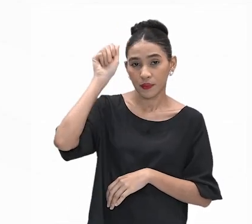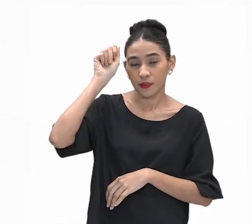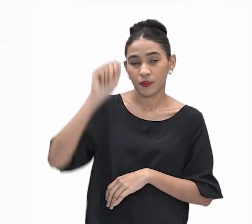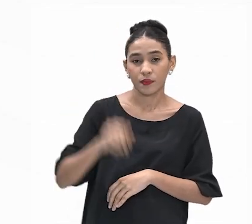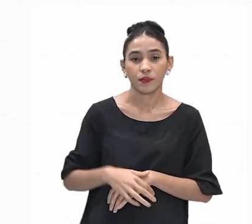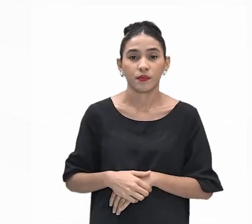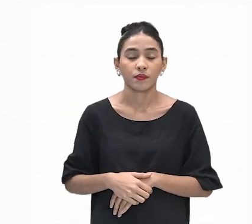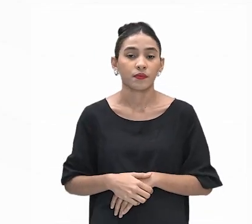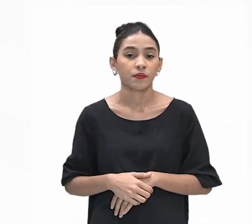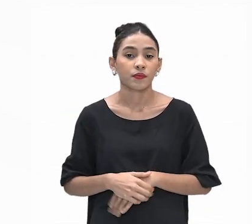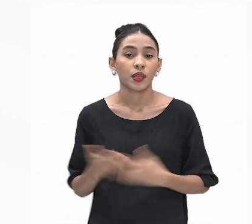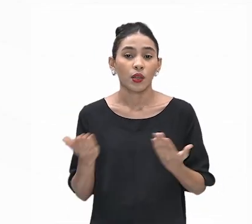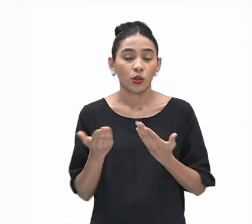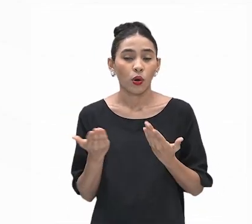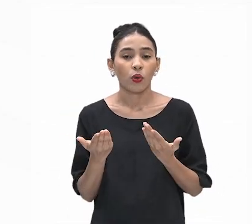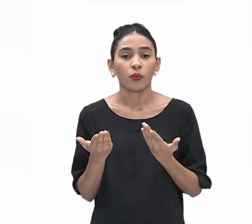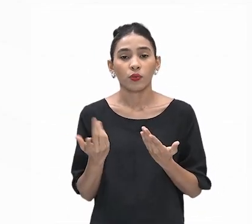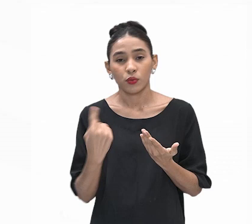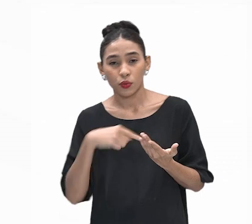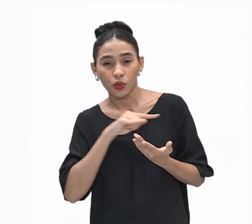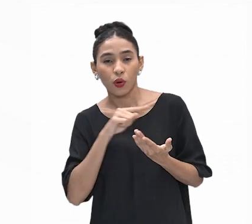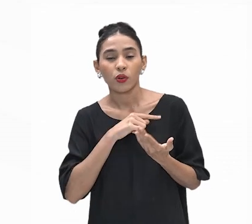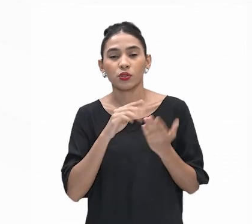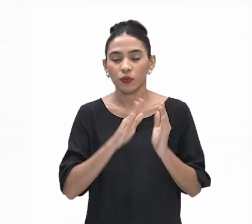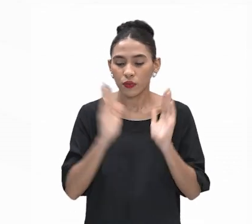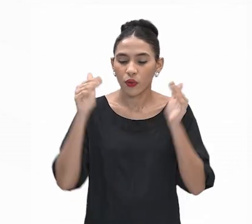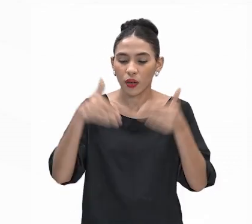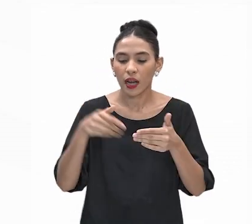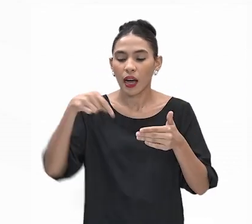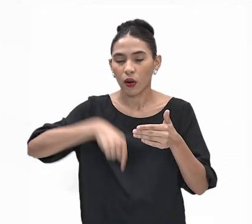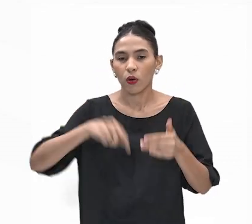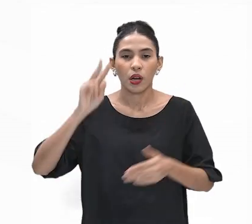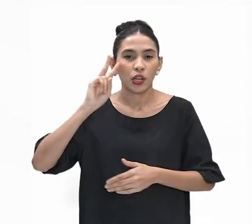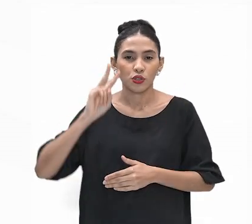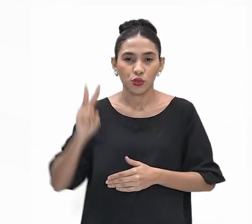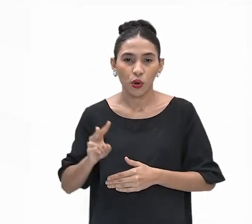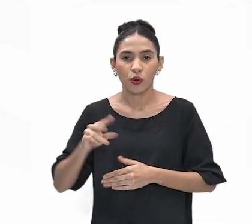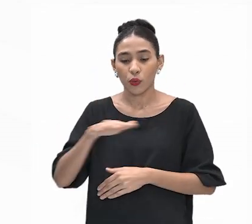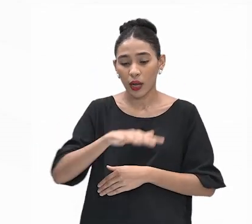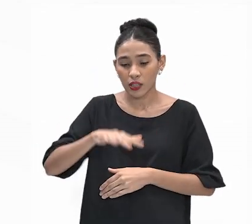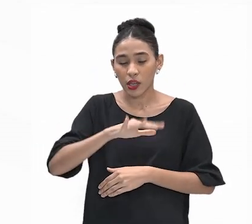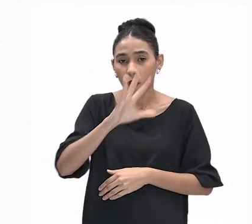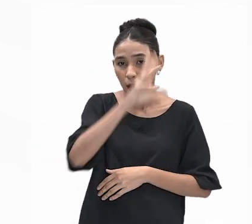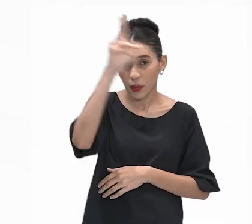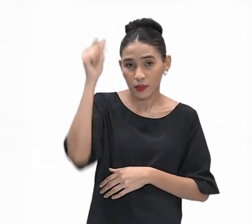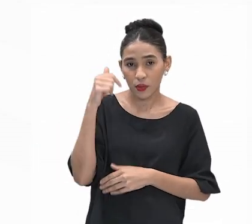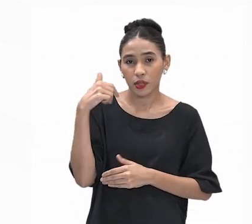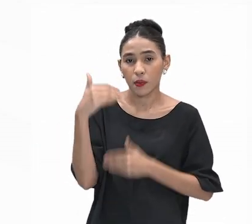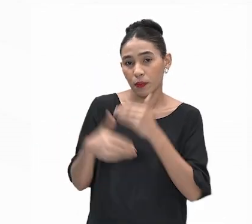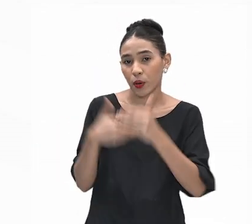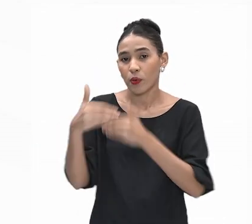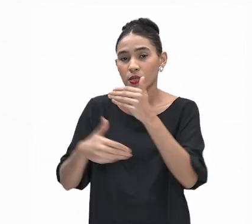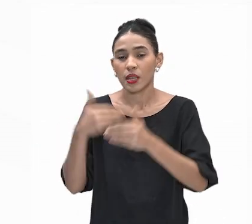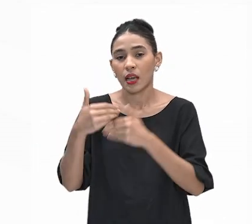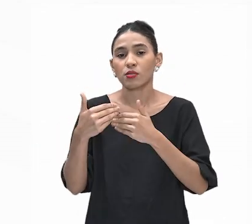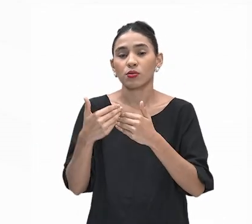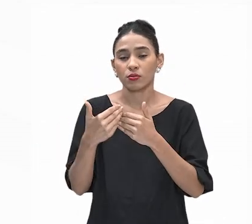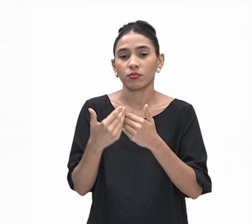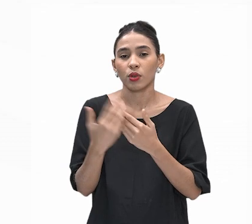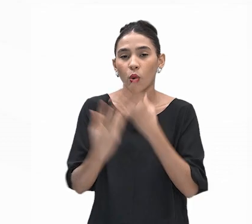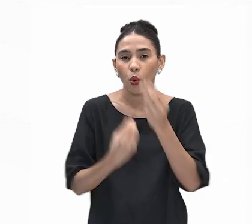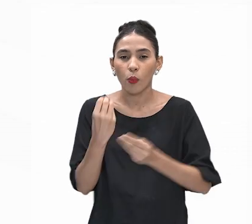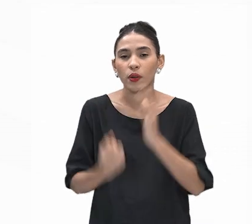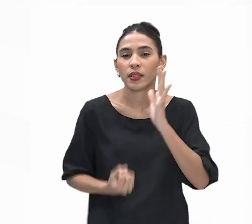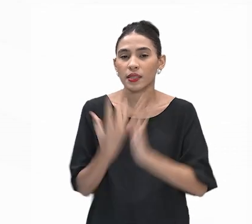vamos agora chegar a um momento histórico da nossa região, que durante todo o processo de formação da identidade nacional e